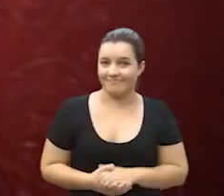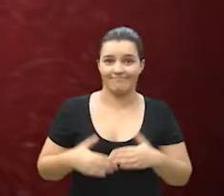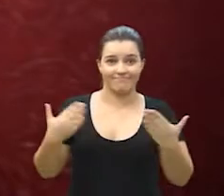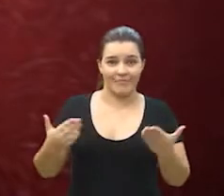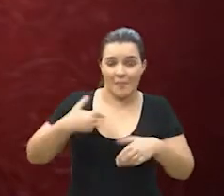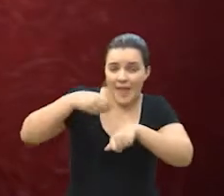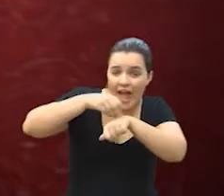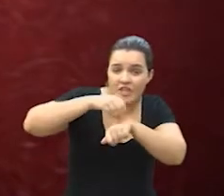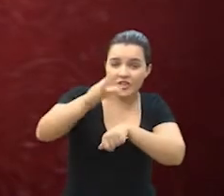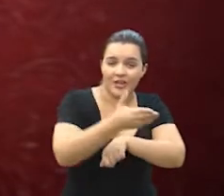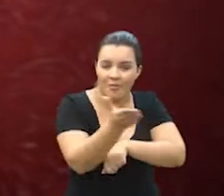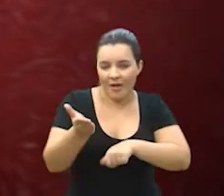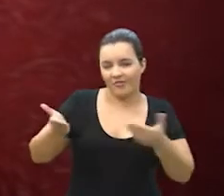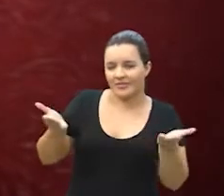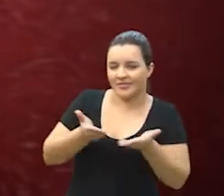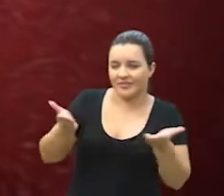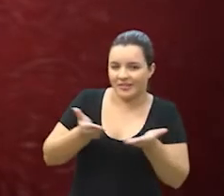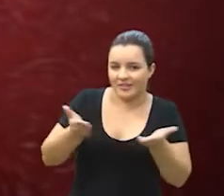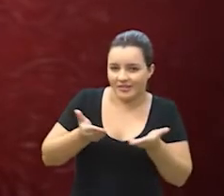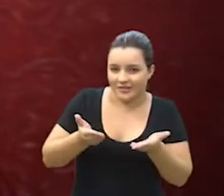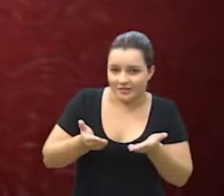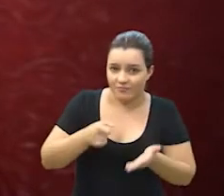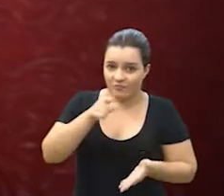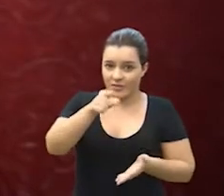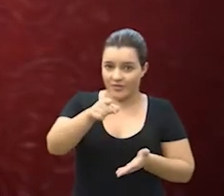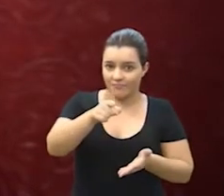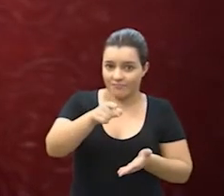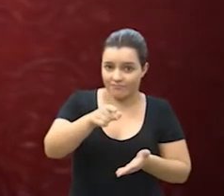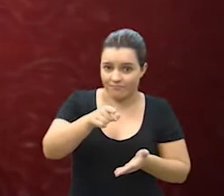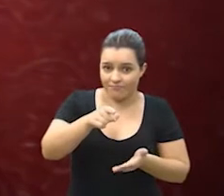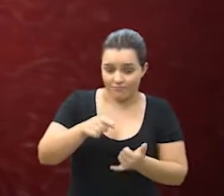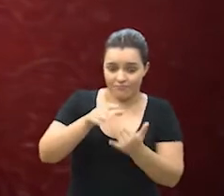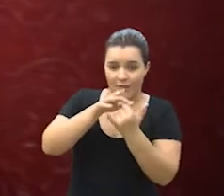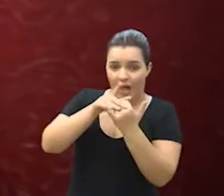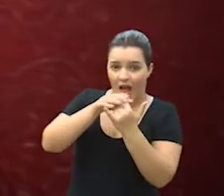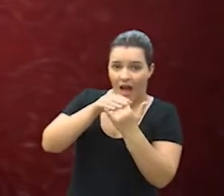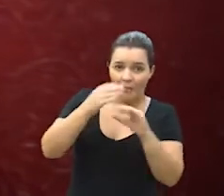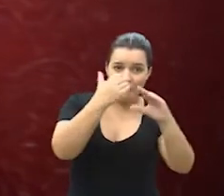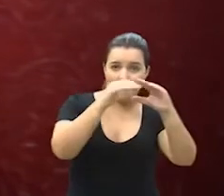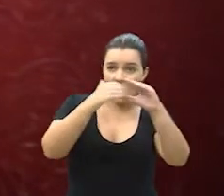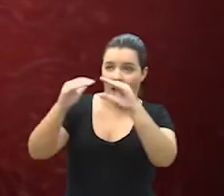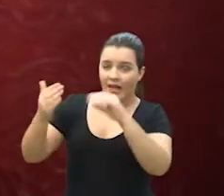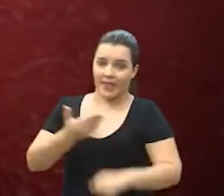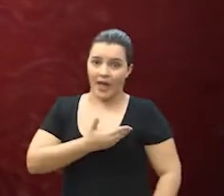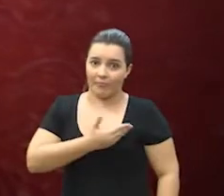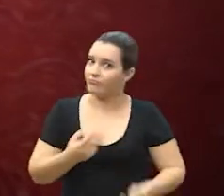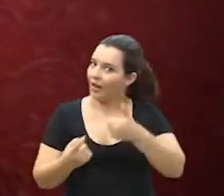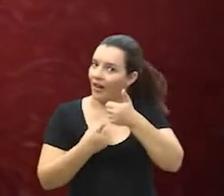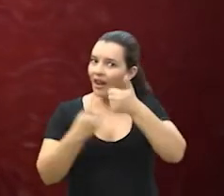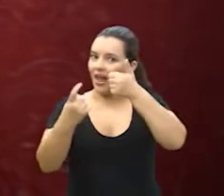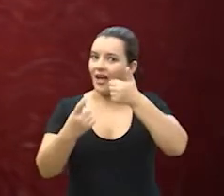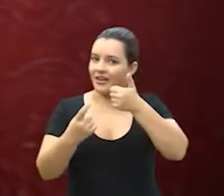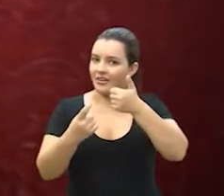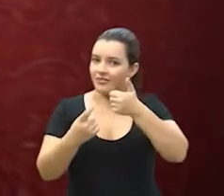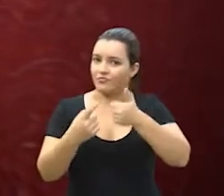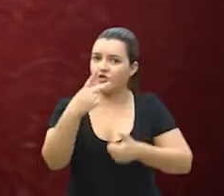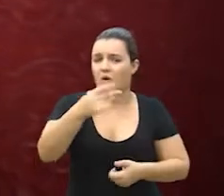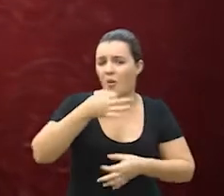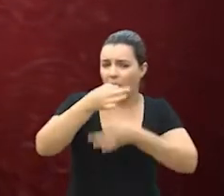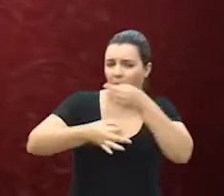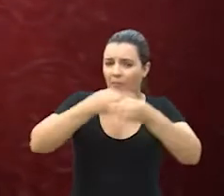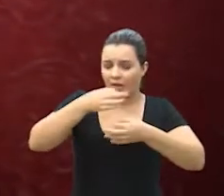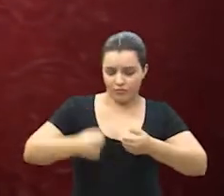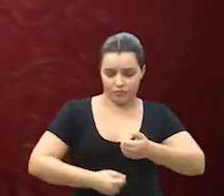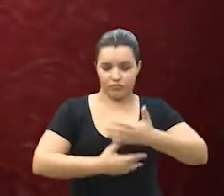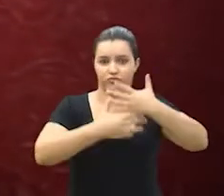E essa foi minha dica de hoje. Então, você vai fazer o seguinte, você vai compartilhar, já deixou o like e deixa nos comentários